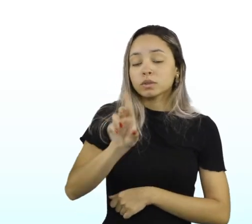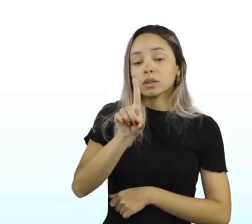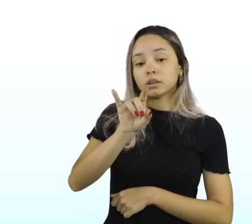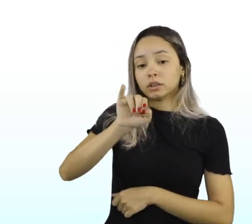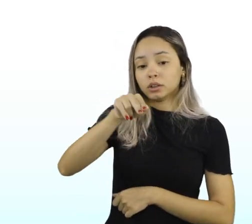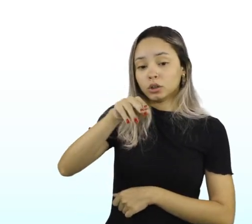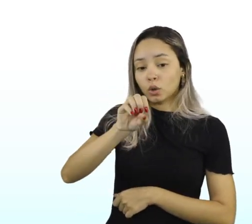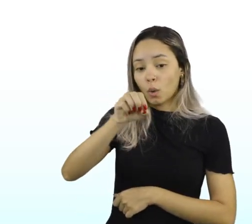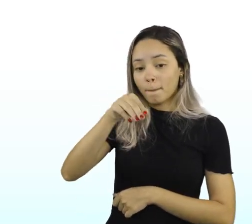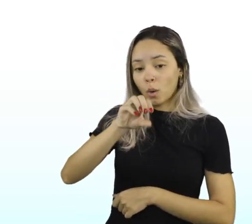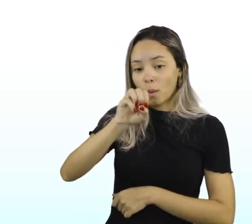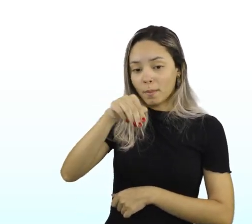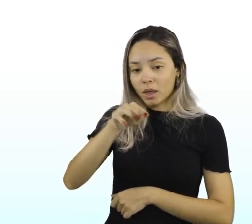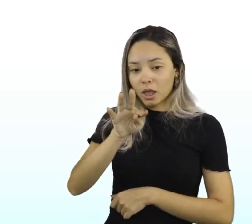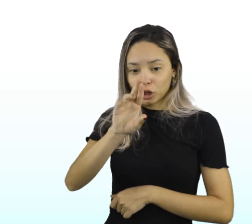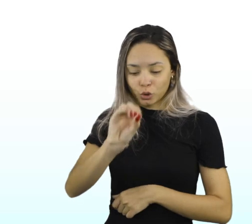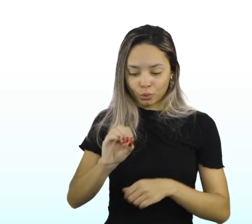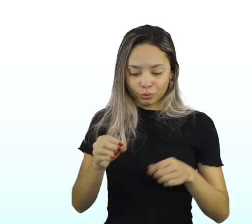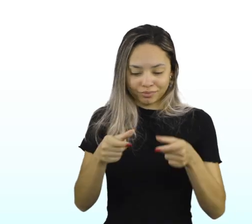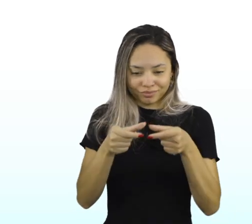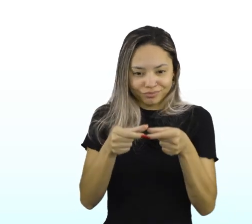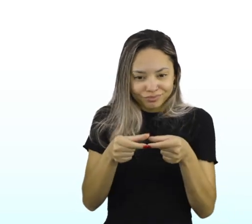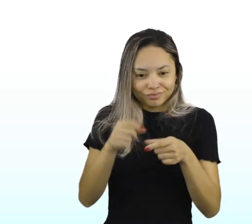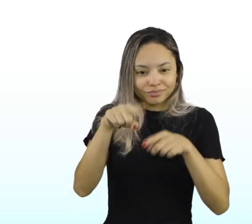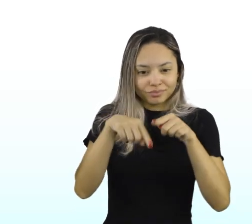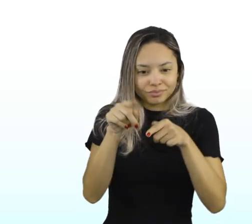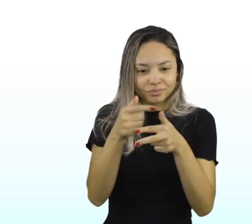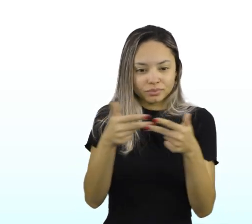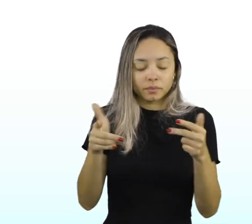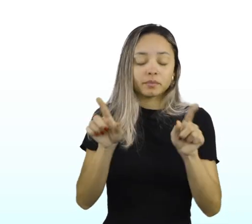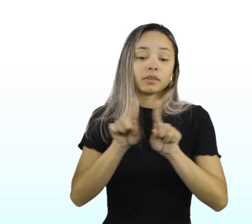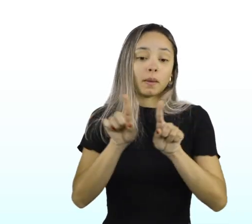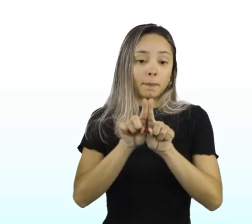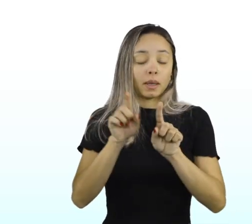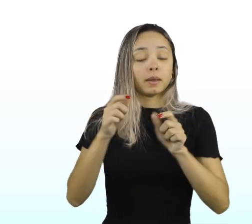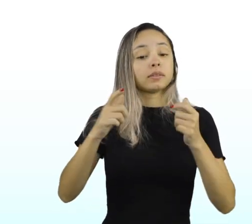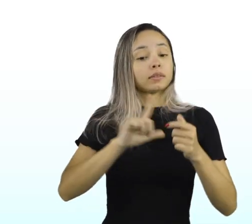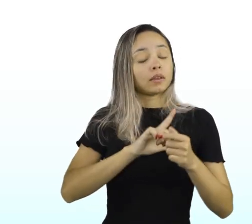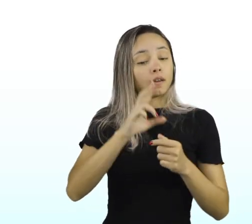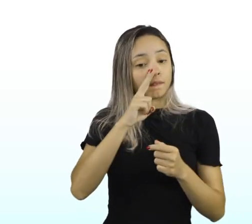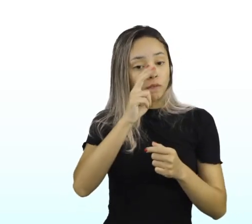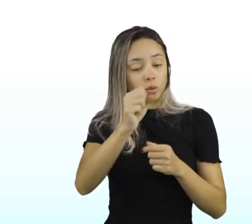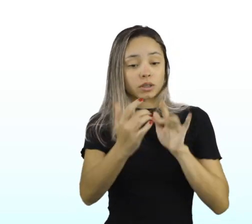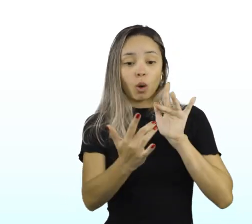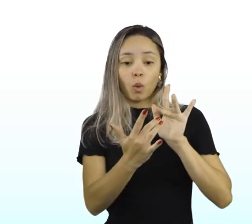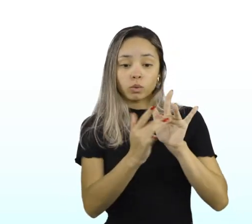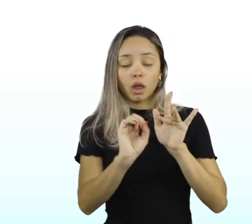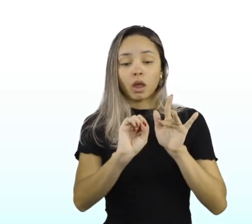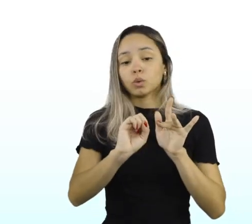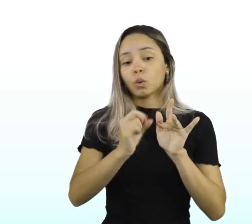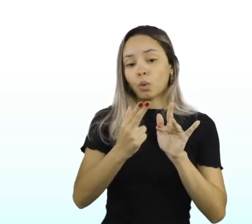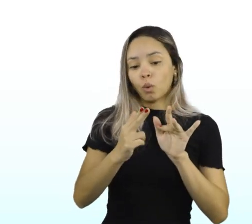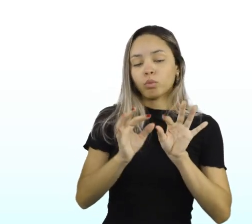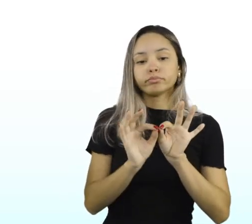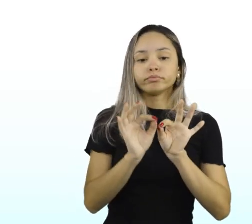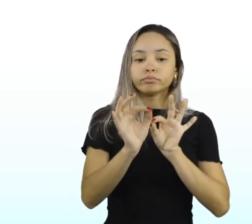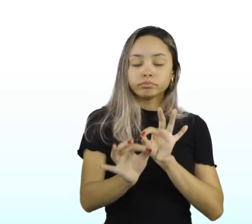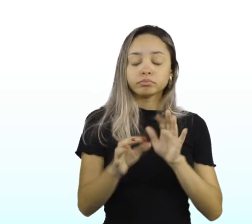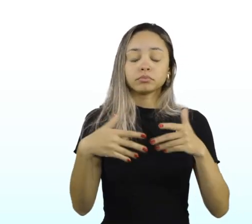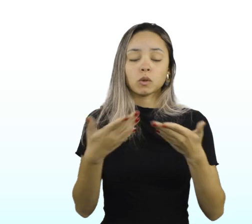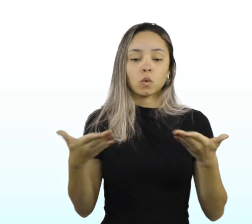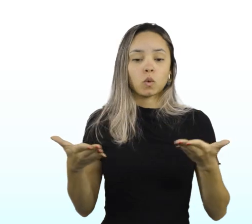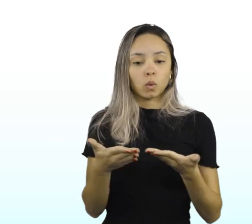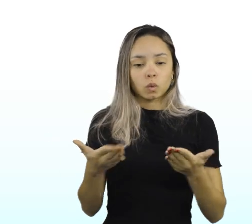dinamômetro para poder medi-la. Vimos que a força ela pode ser uma força tanto de contato quanto de campo. Bom, por hoje nós vamos encerrar